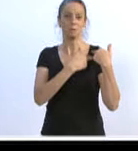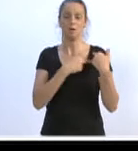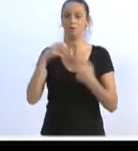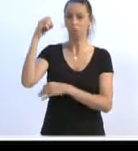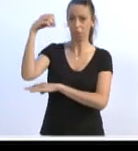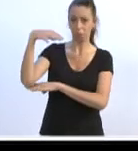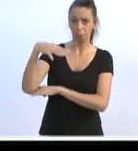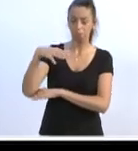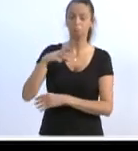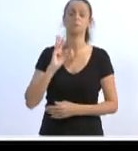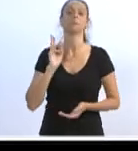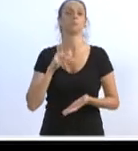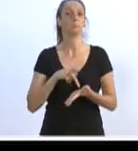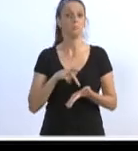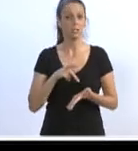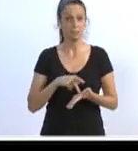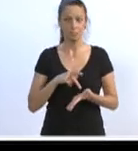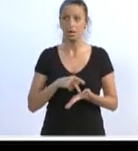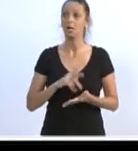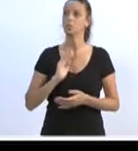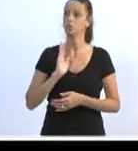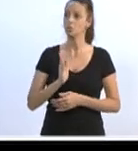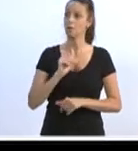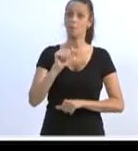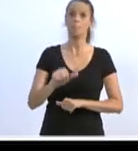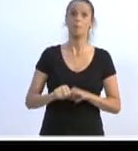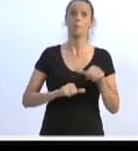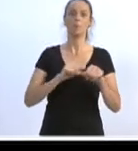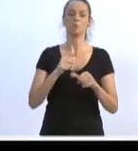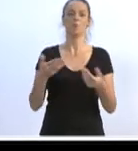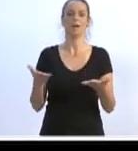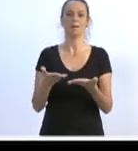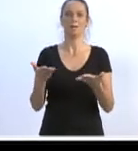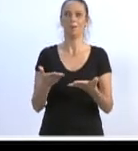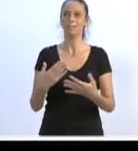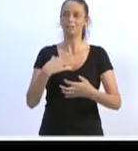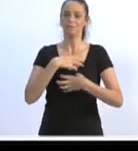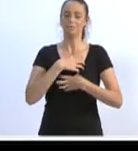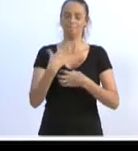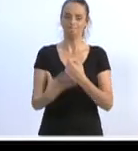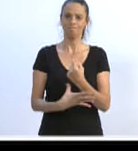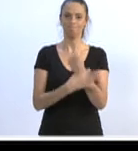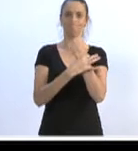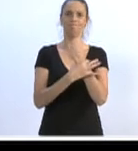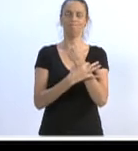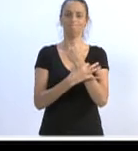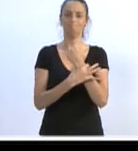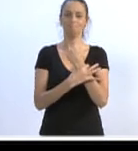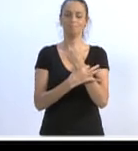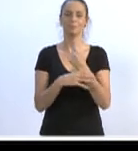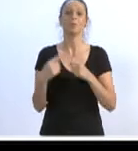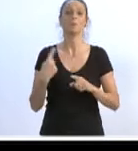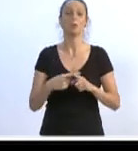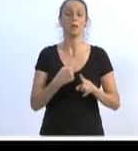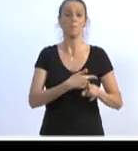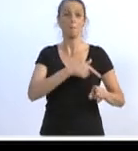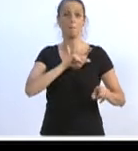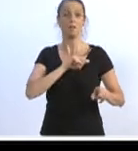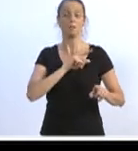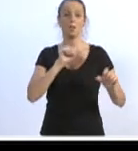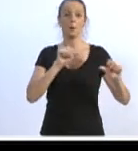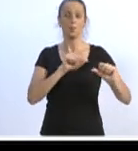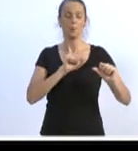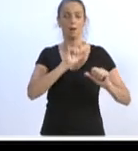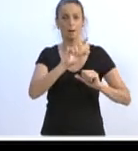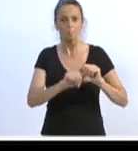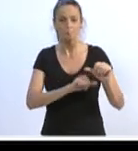realmente dar 11 uma mudança significativa na sensação de segurança dessas ruas depois que foi feito à modernização